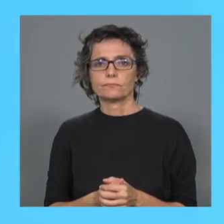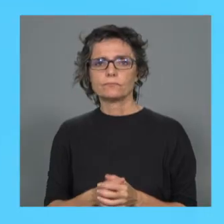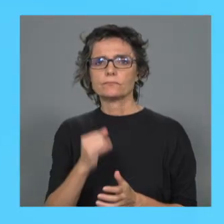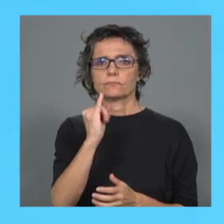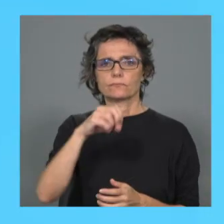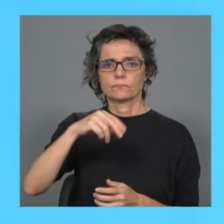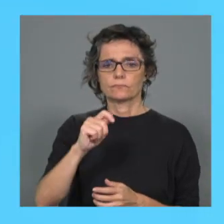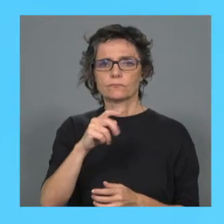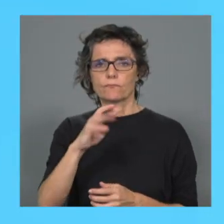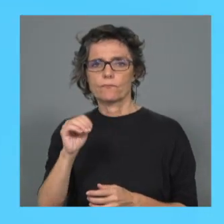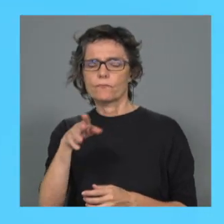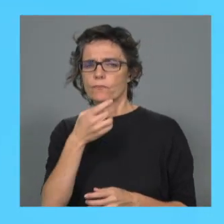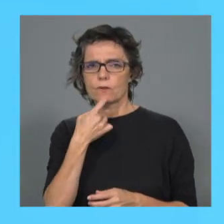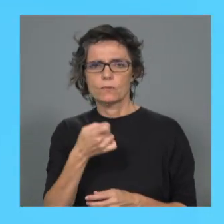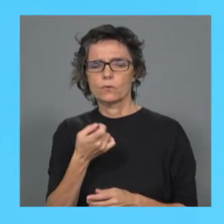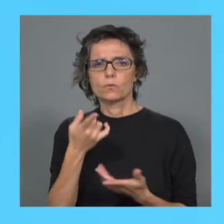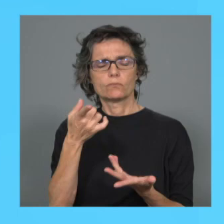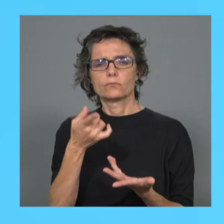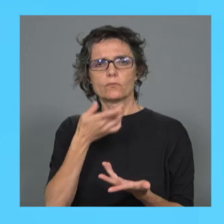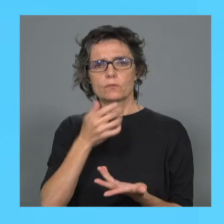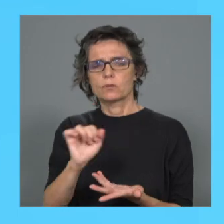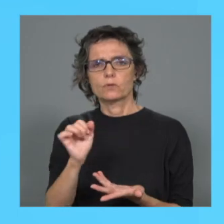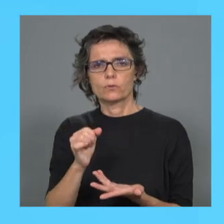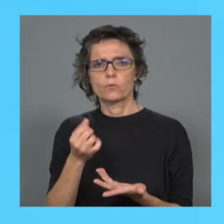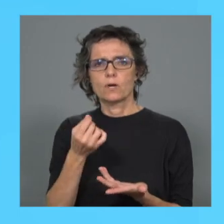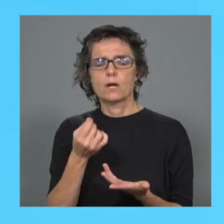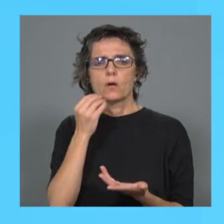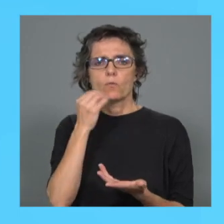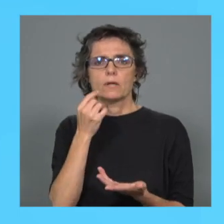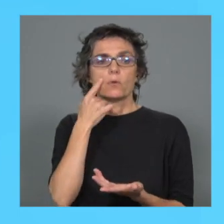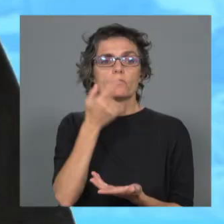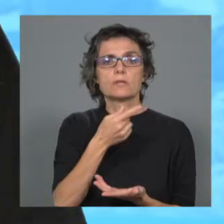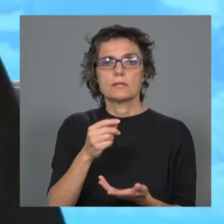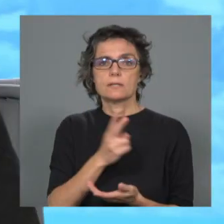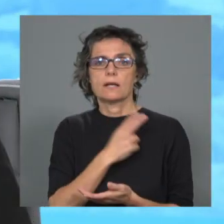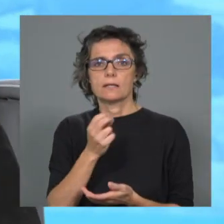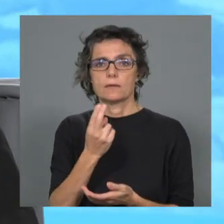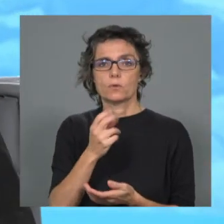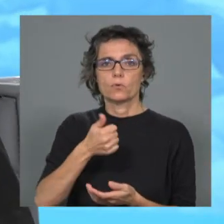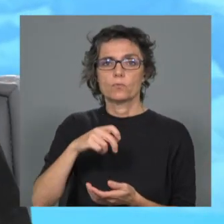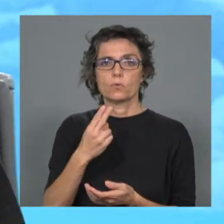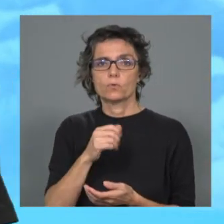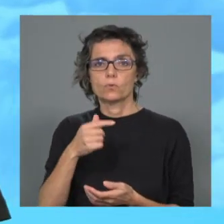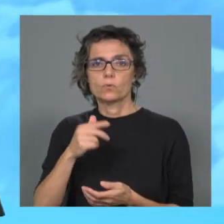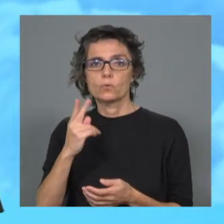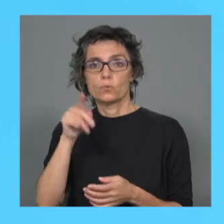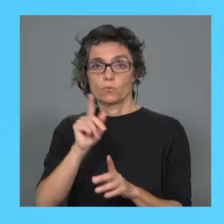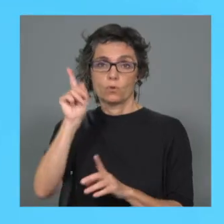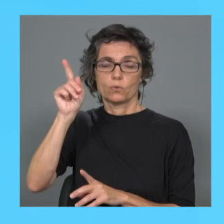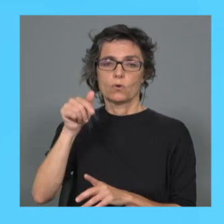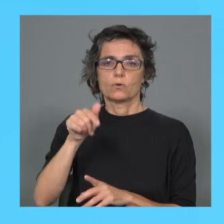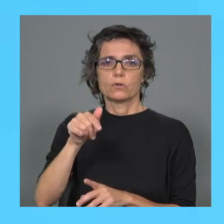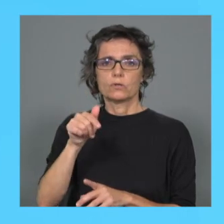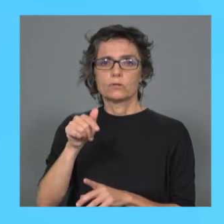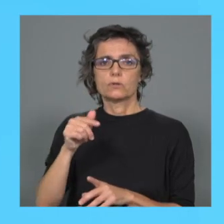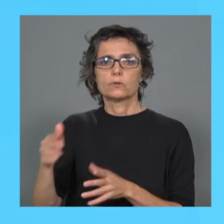é que chega a esta Academia de Líderes Ubuntu? É do Norte, teve o seu percurso de estudante. Em